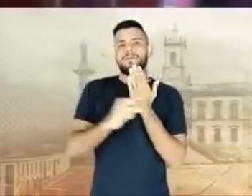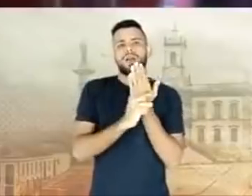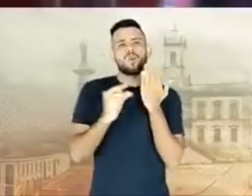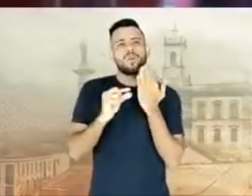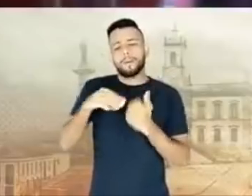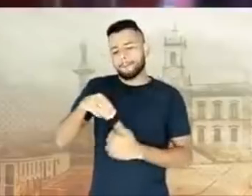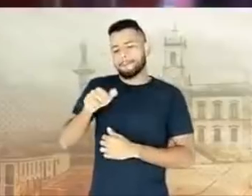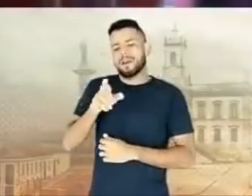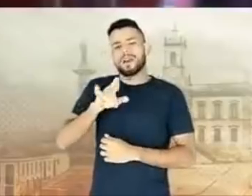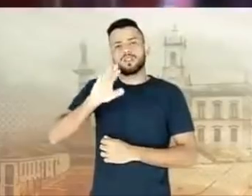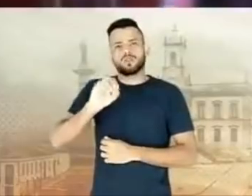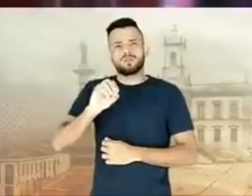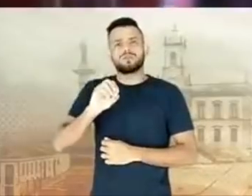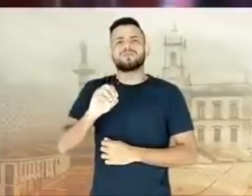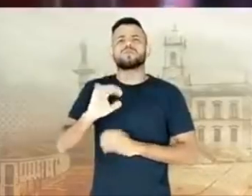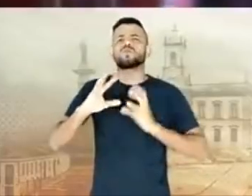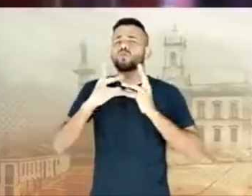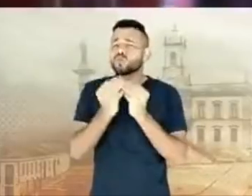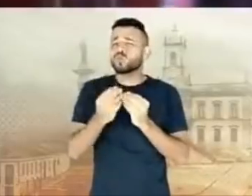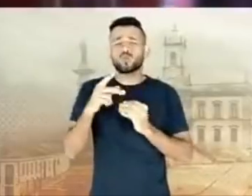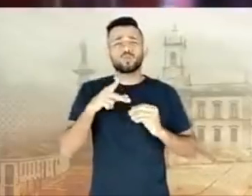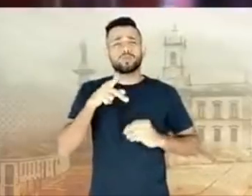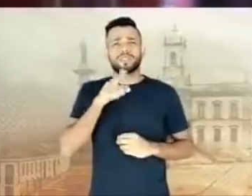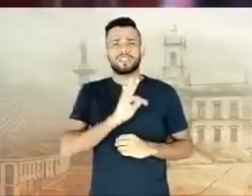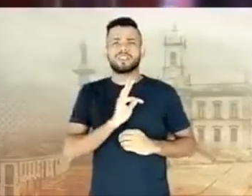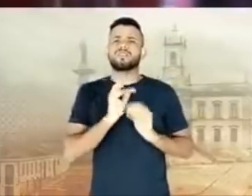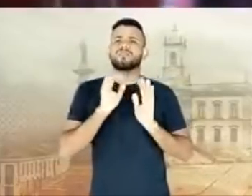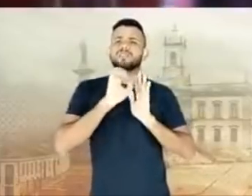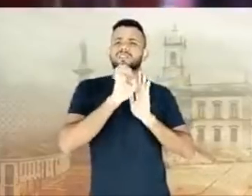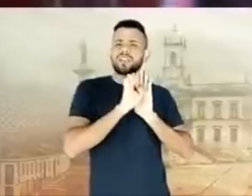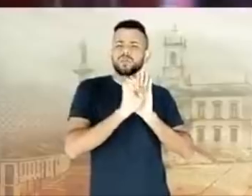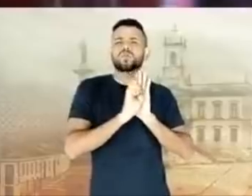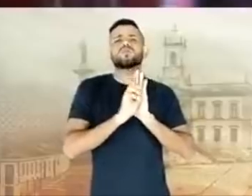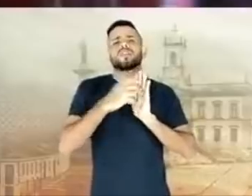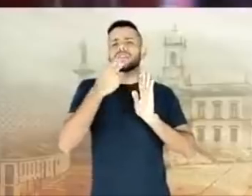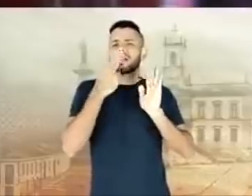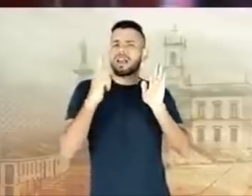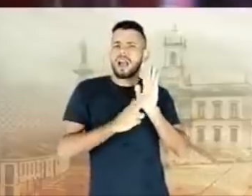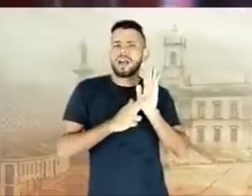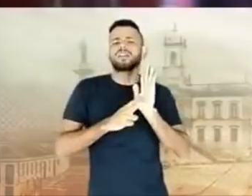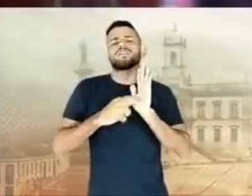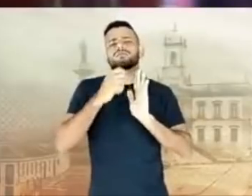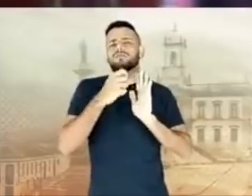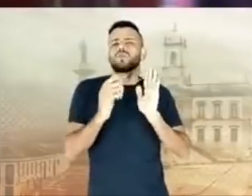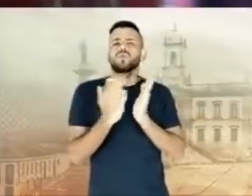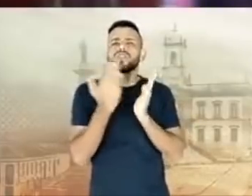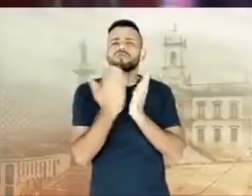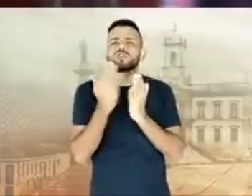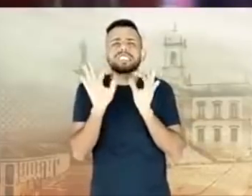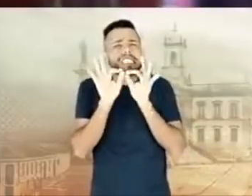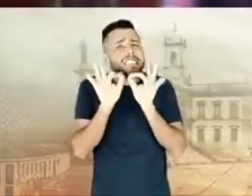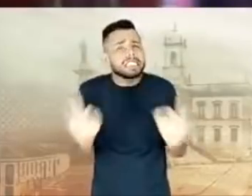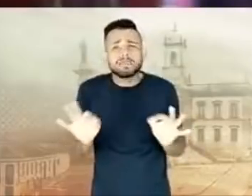do PT. Tem o Estatuto, tem a Carta de Princípio, tem o Manifesto do PT. É um livrinho simples que eu acho que